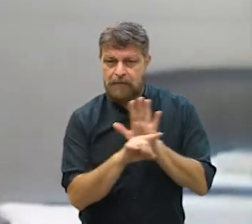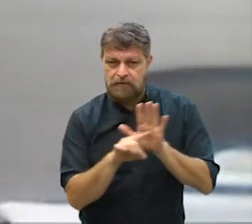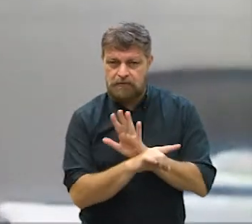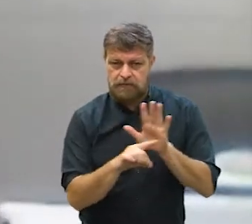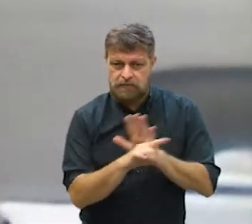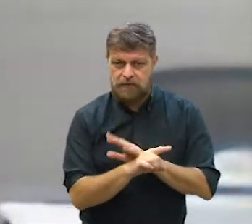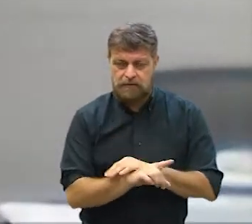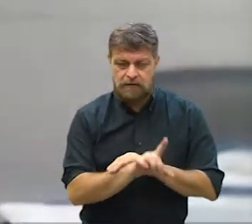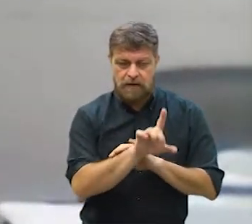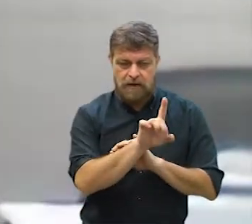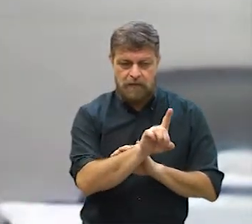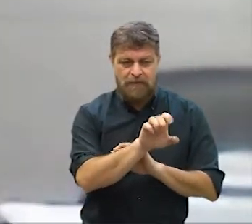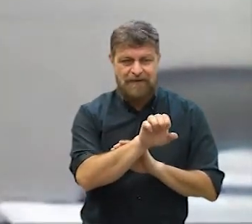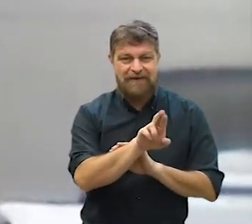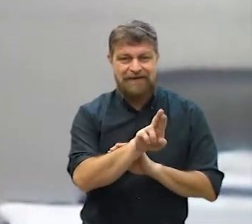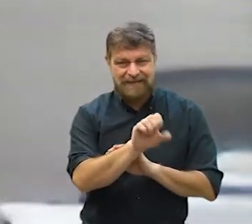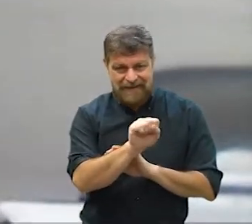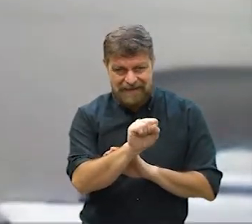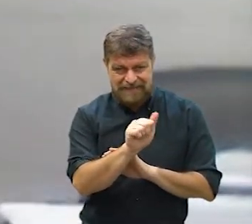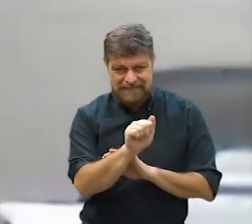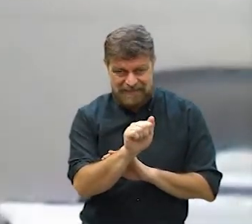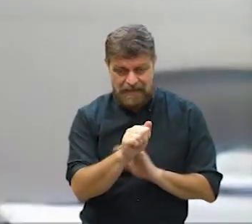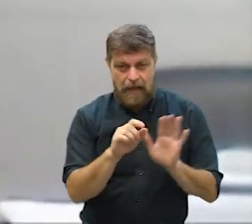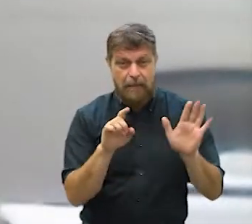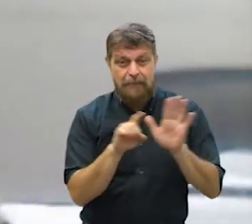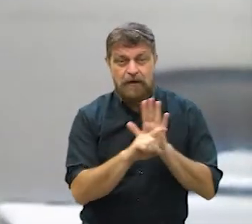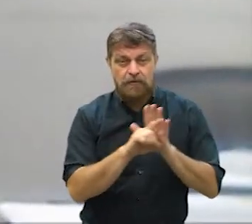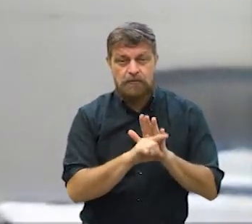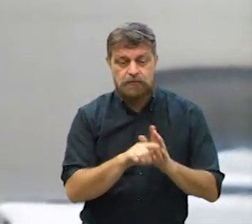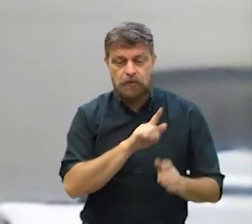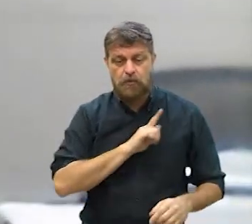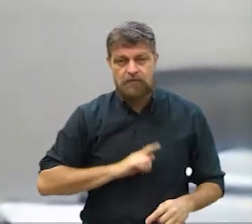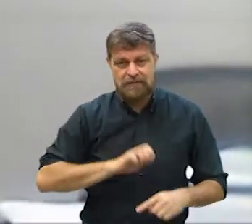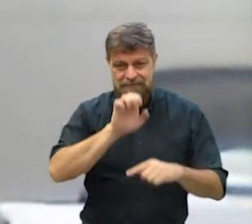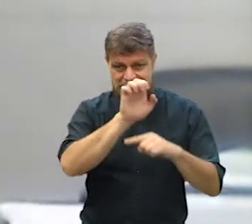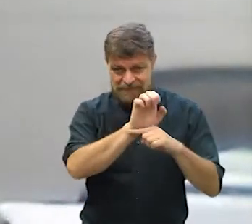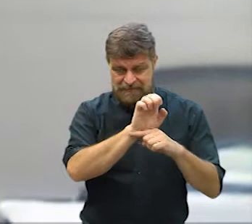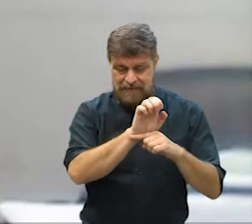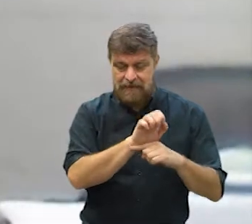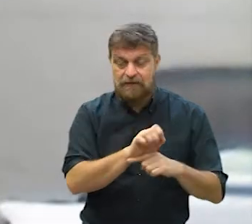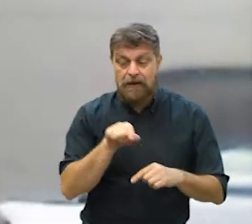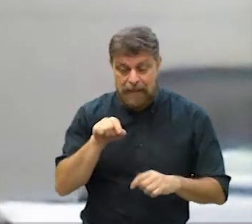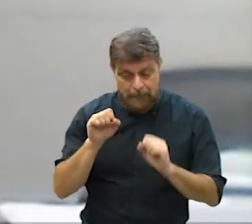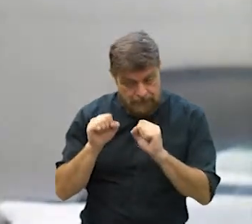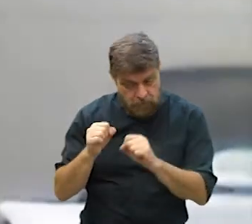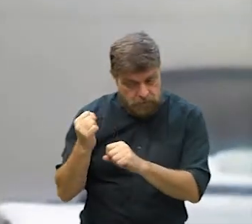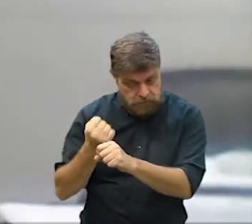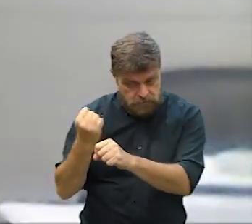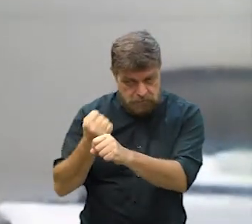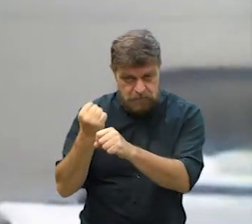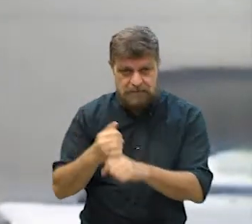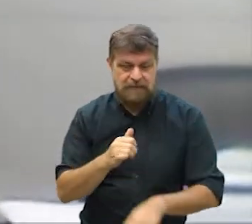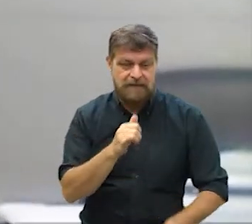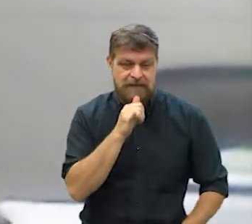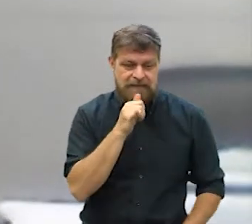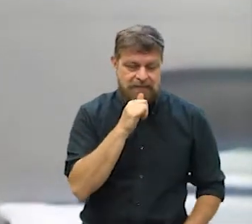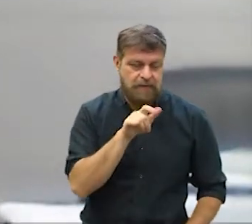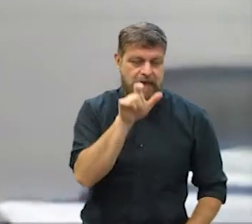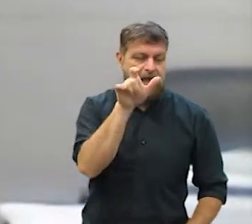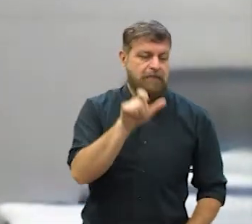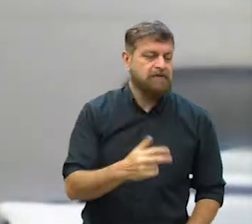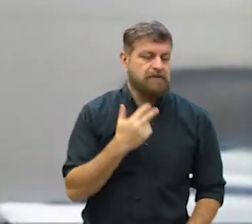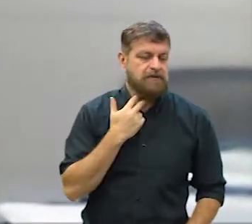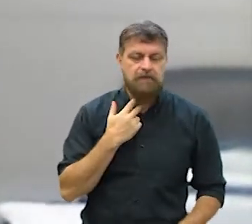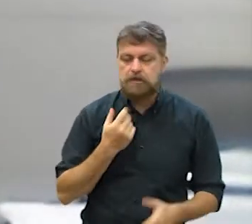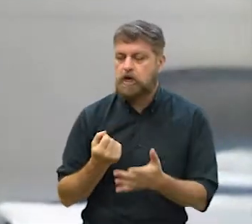para o DERSA, pergunte antes para o Estado. Assim também é ele não pode, pura e simplesmente, adquirir